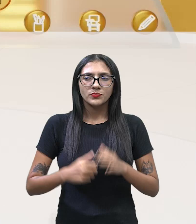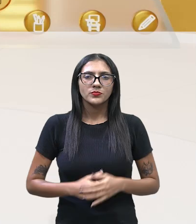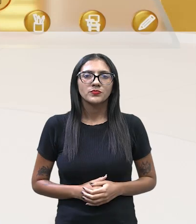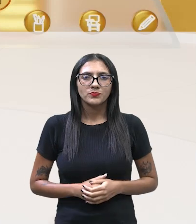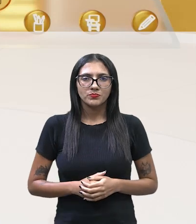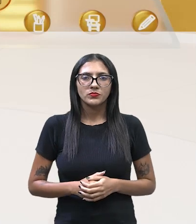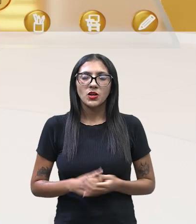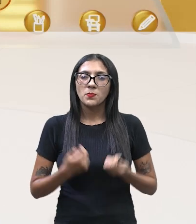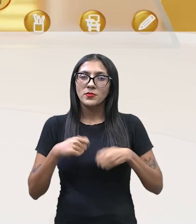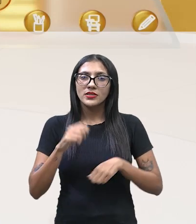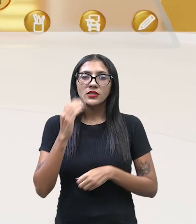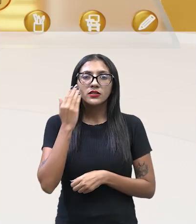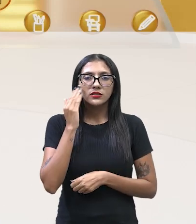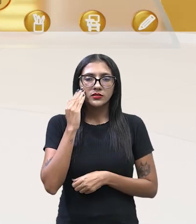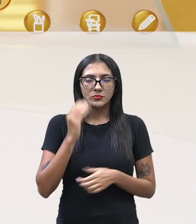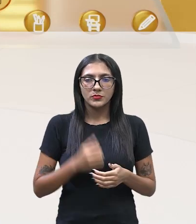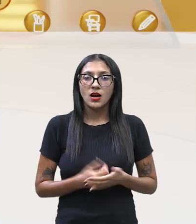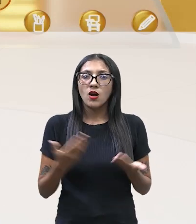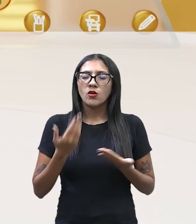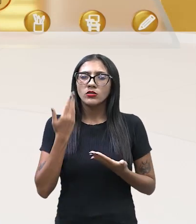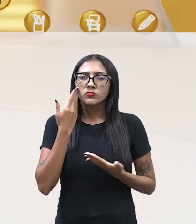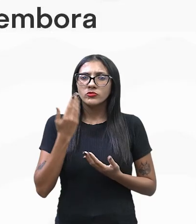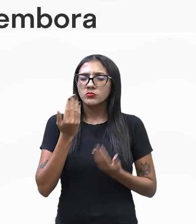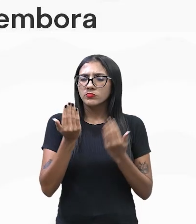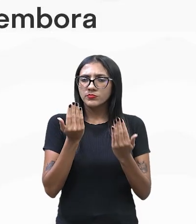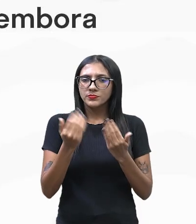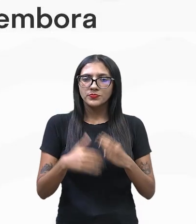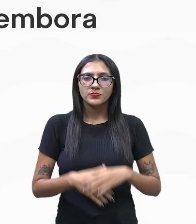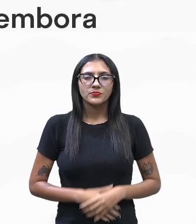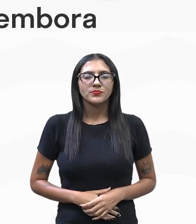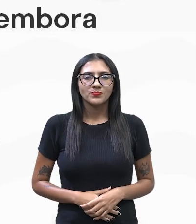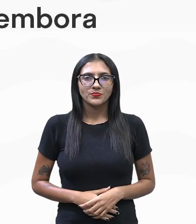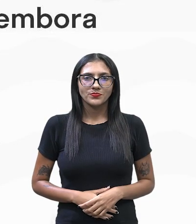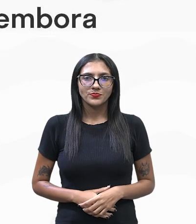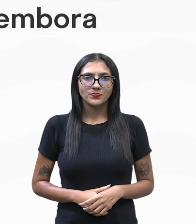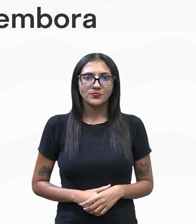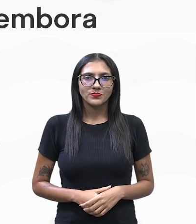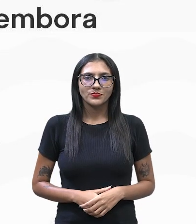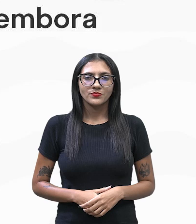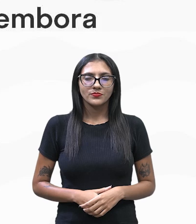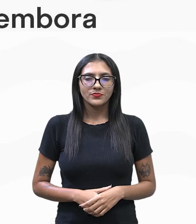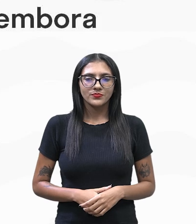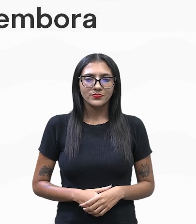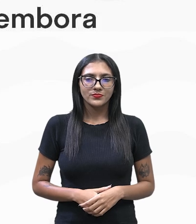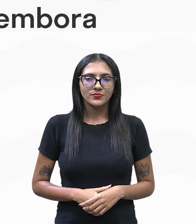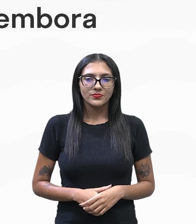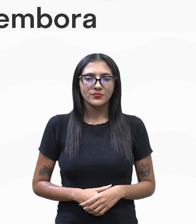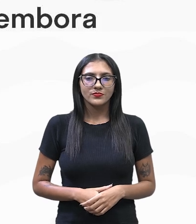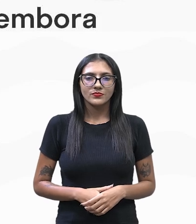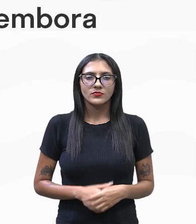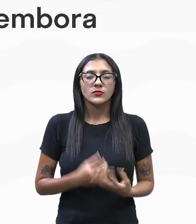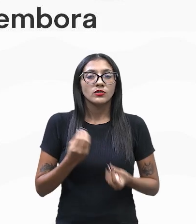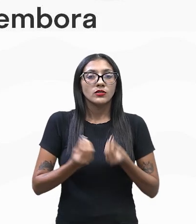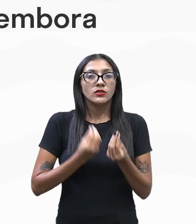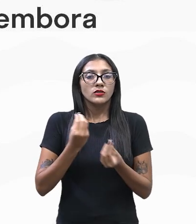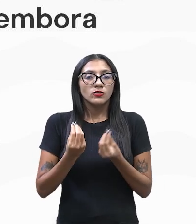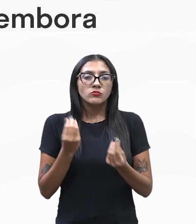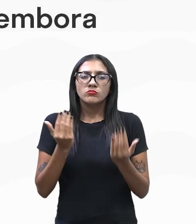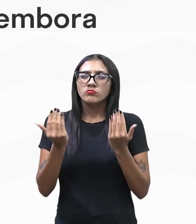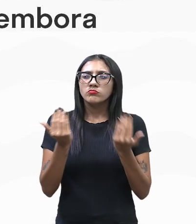diferenciar. Vamos lá verificar essa diferença? Vamos lá. como se diferencia